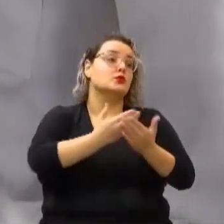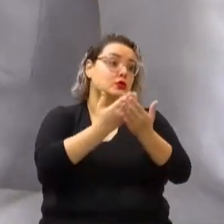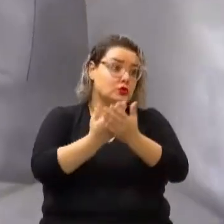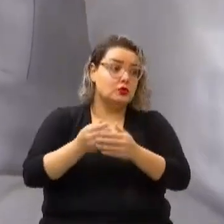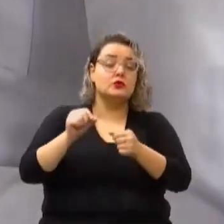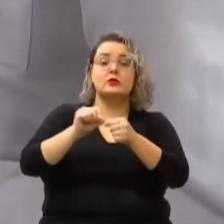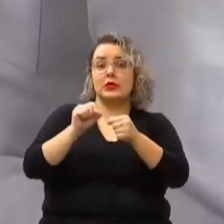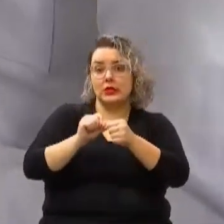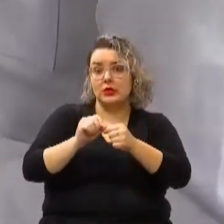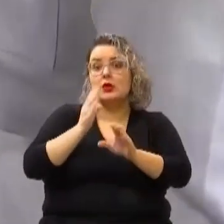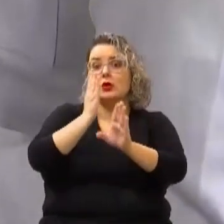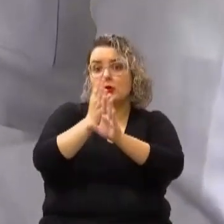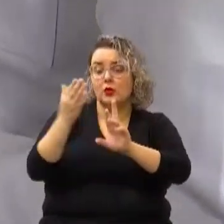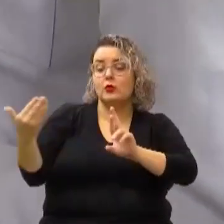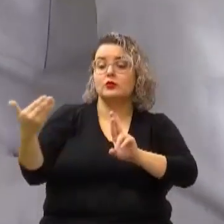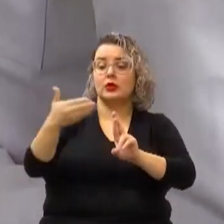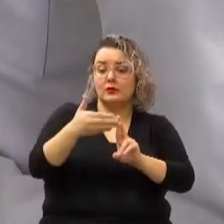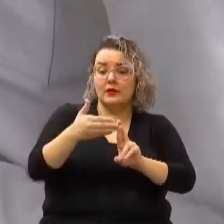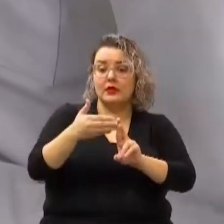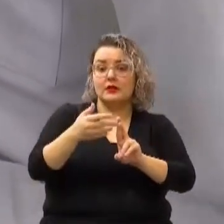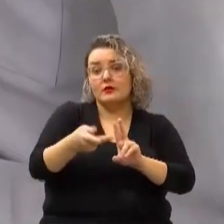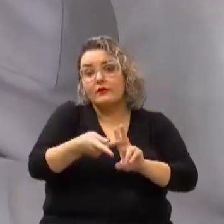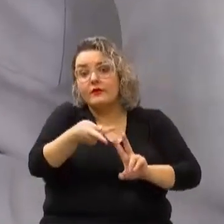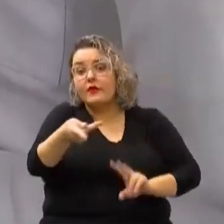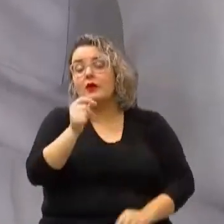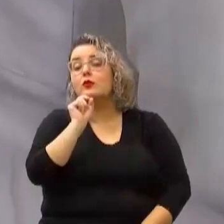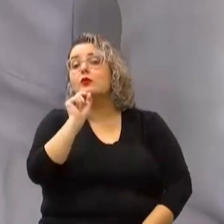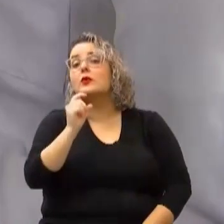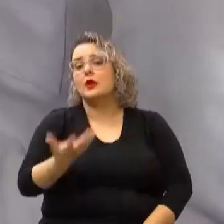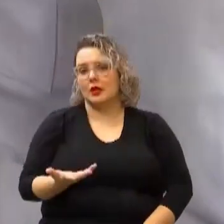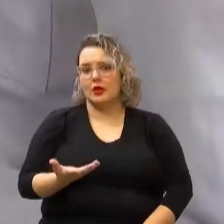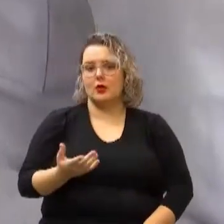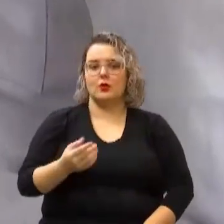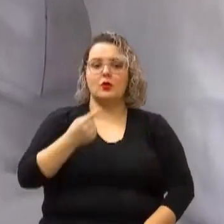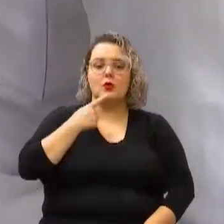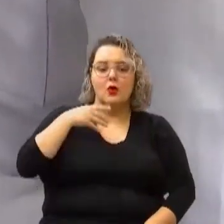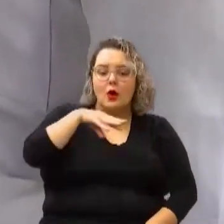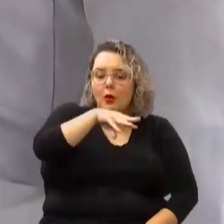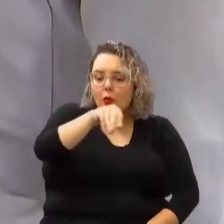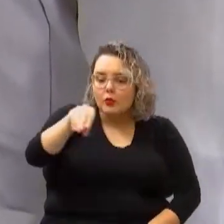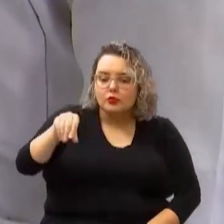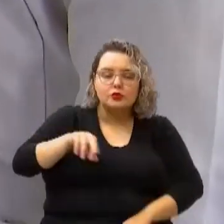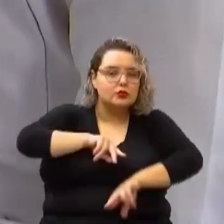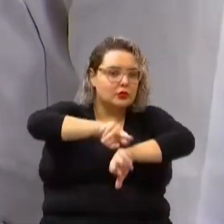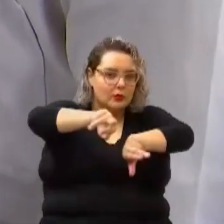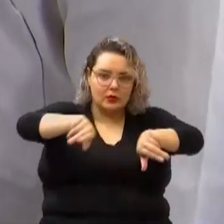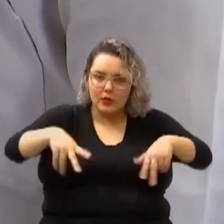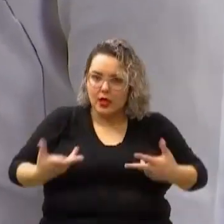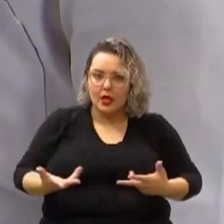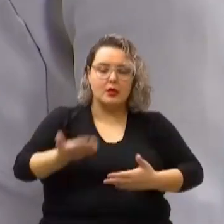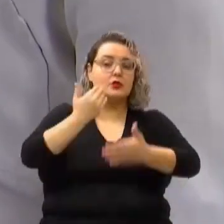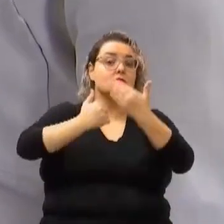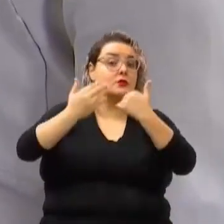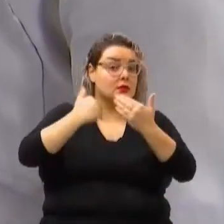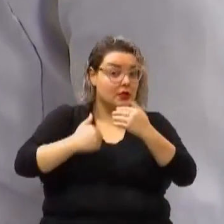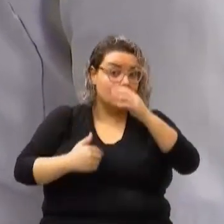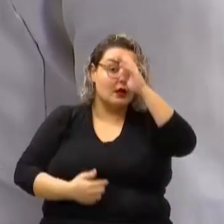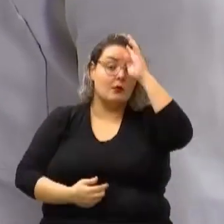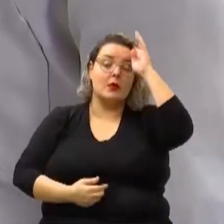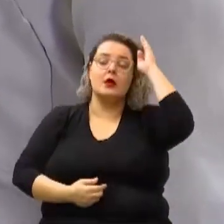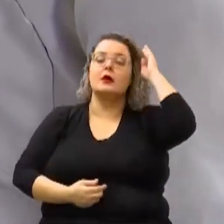feito têm encontrado referências que dizem aí que os temperos, vários tipos de alimentos que